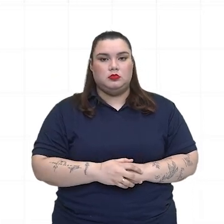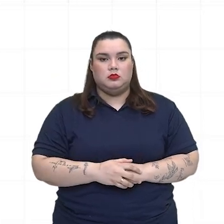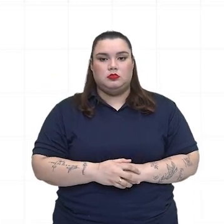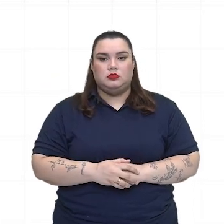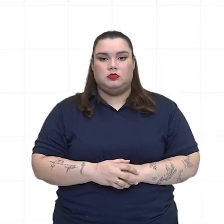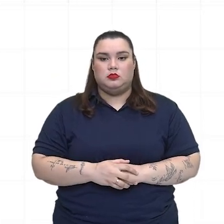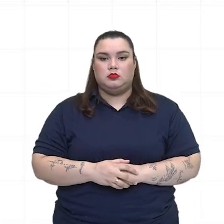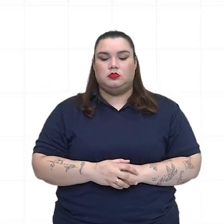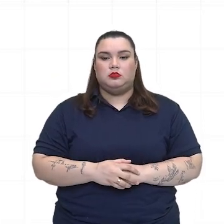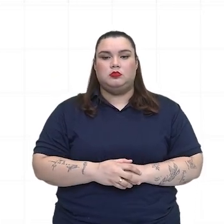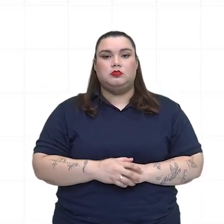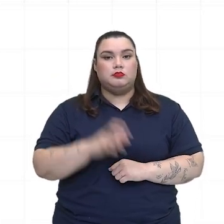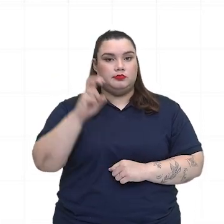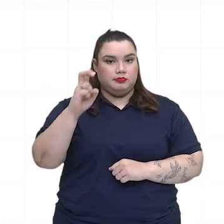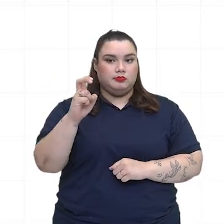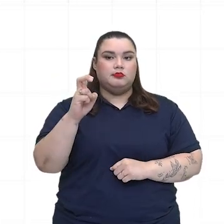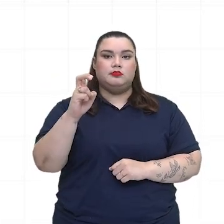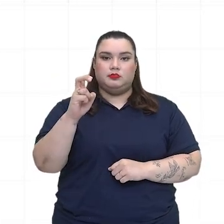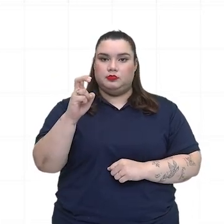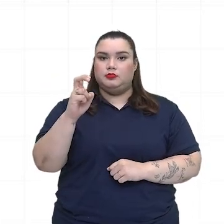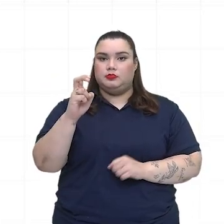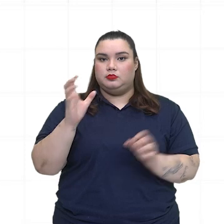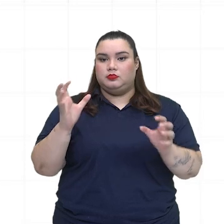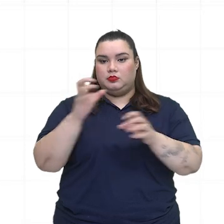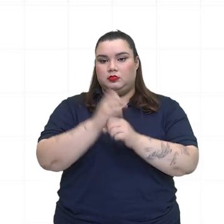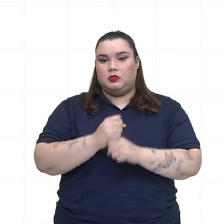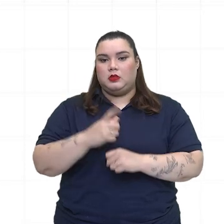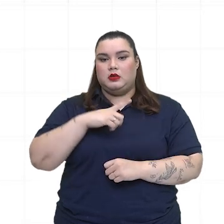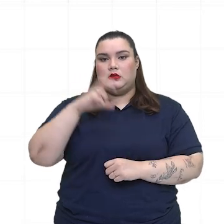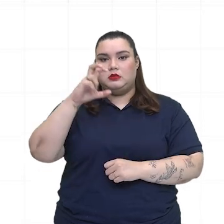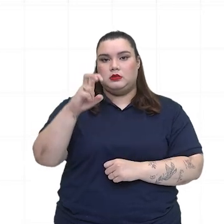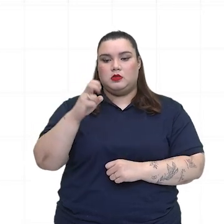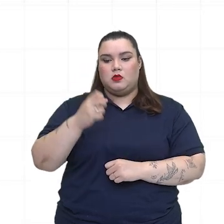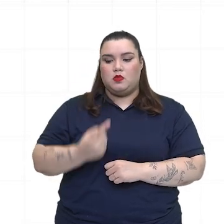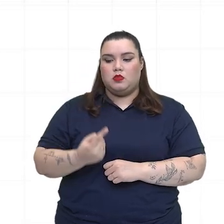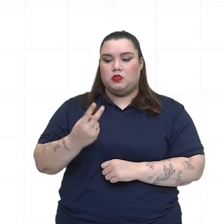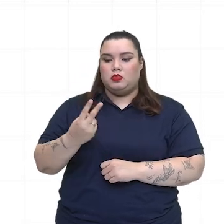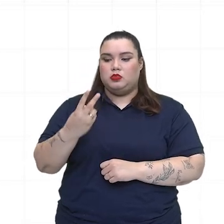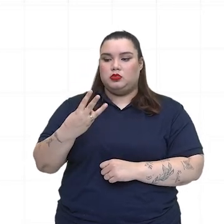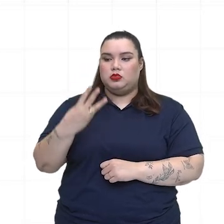4 andares, 5 andares no total.